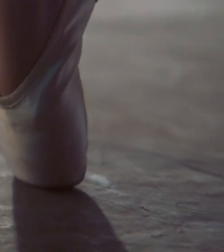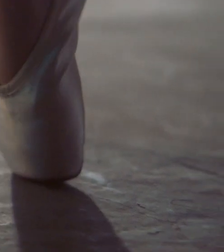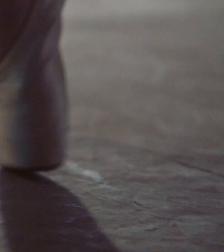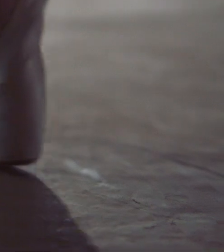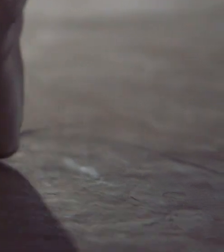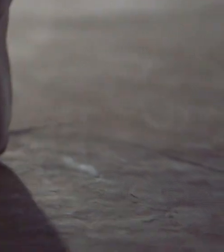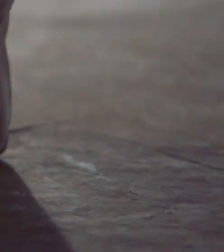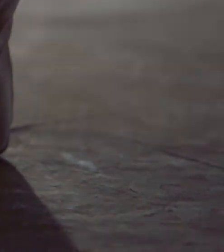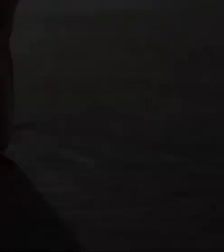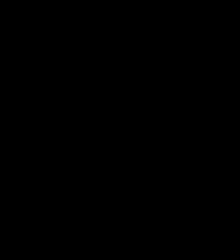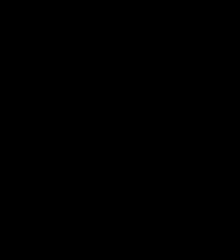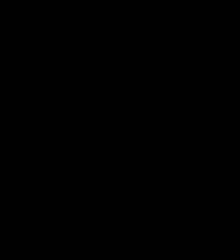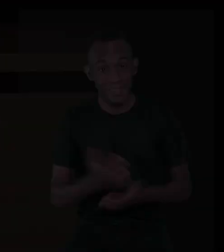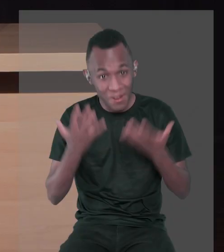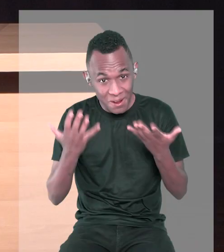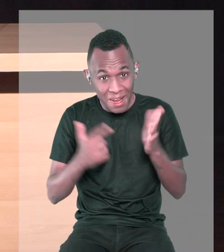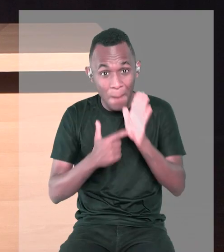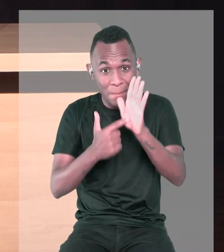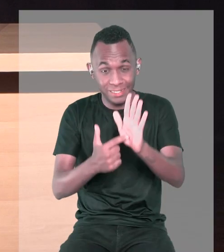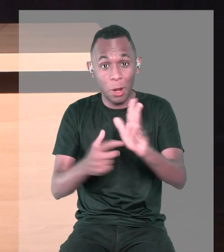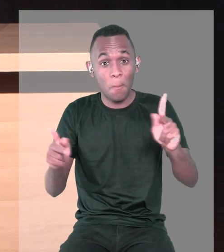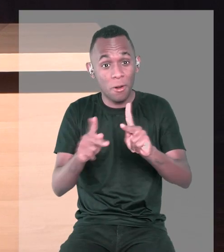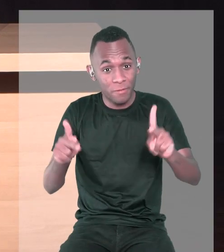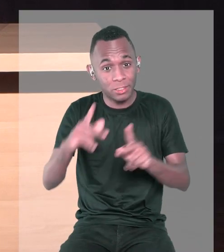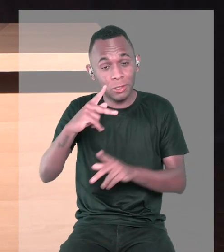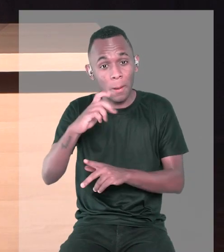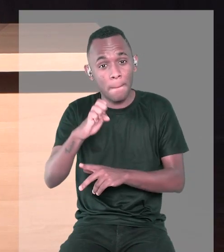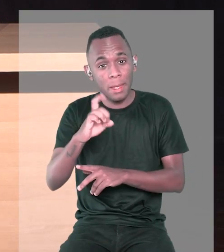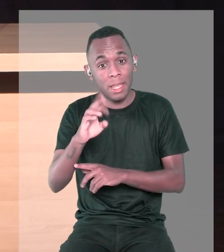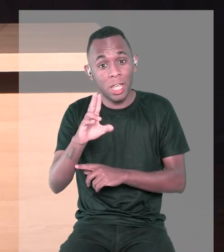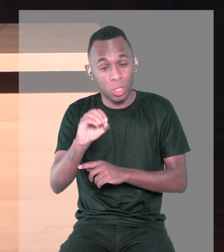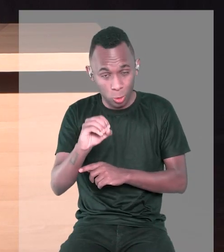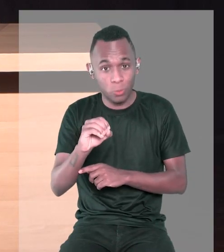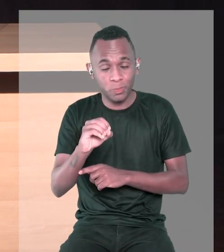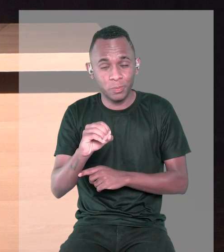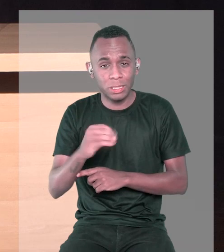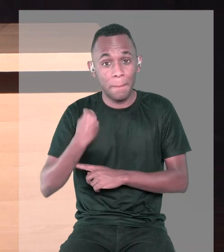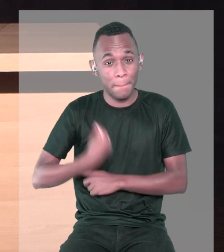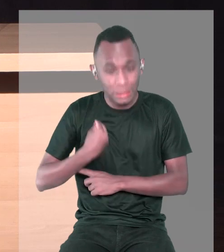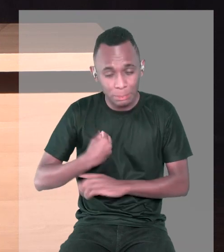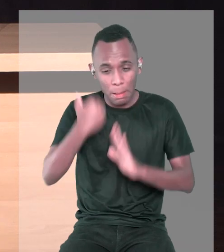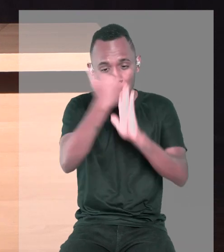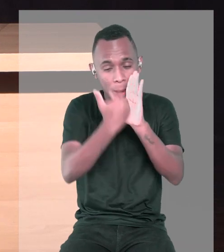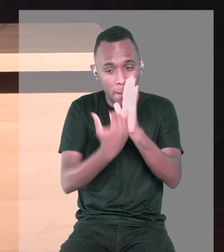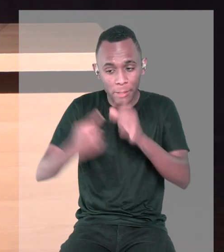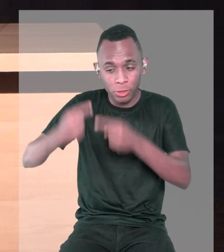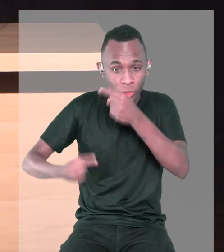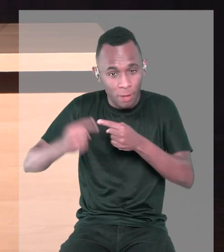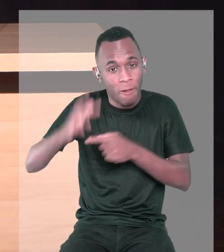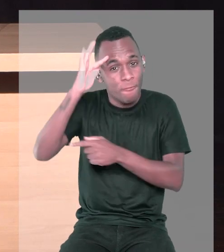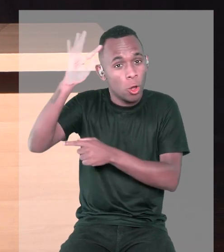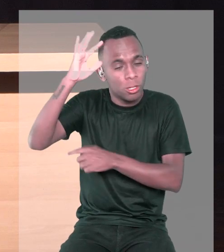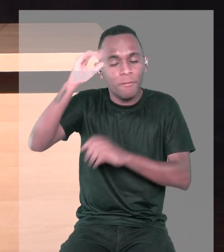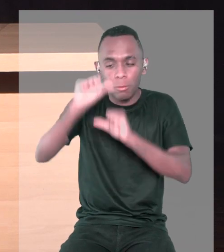Instituto Cultural Vale. Então, quero apresentar o professor Pedro Duarte, que participa do ciclo